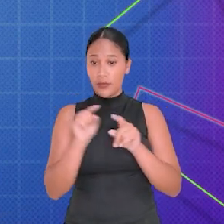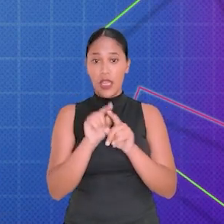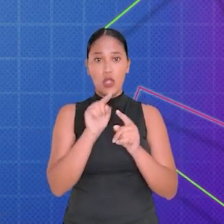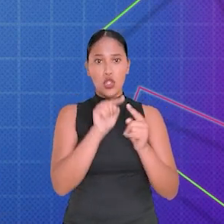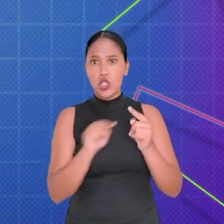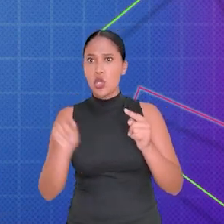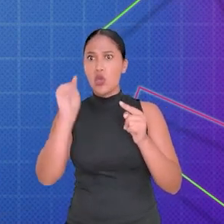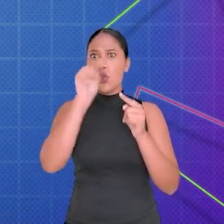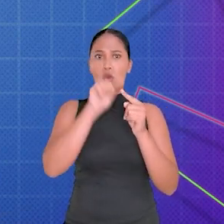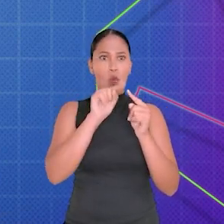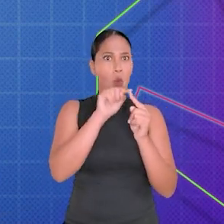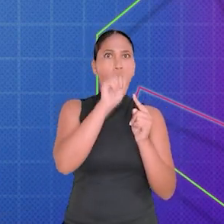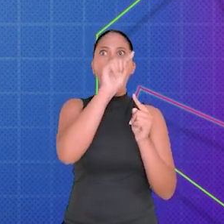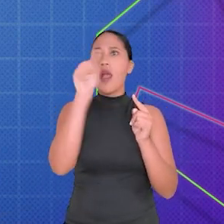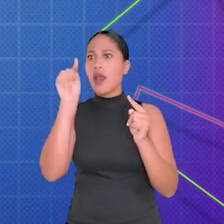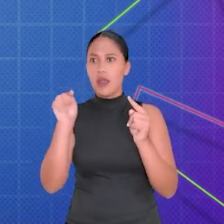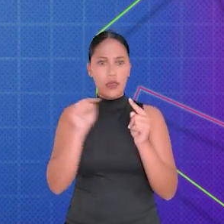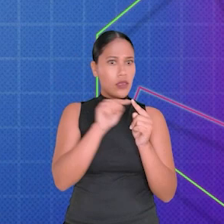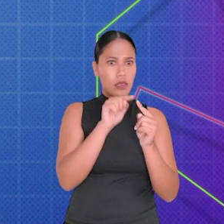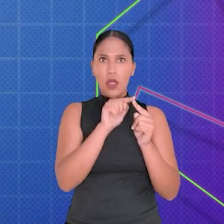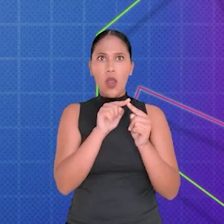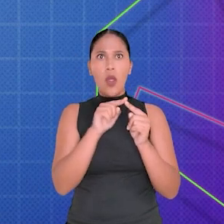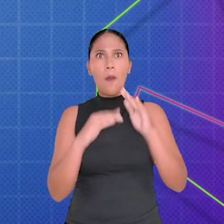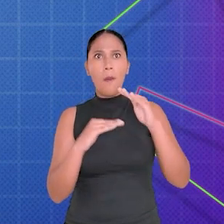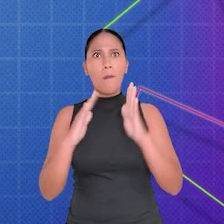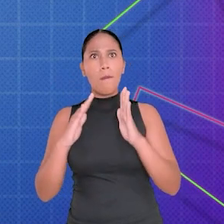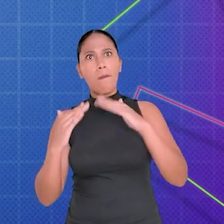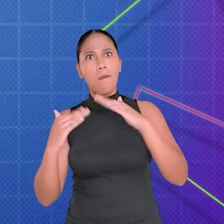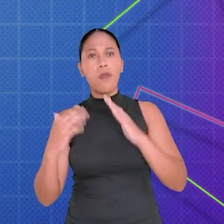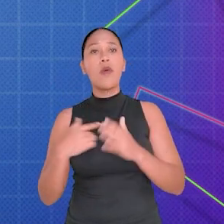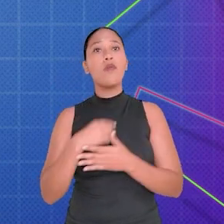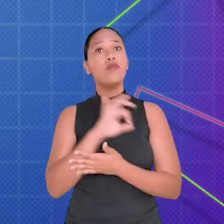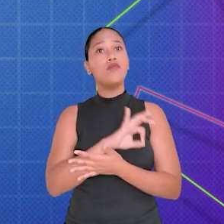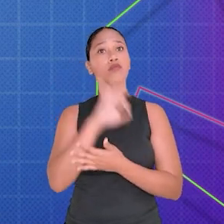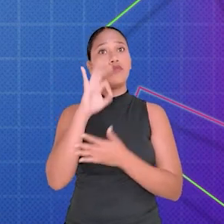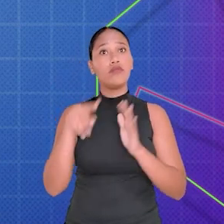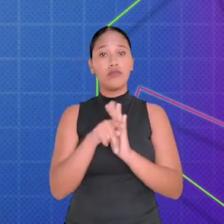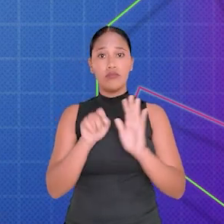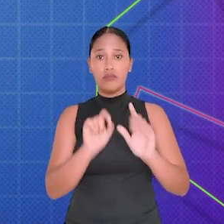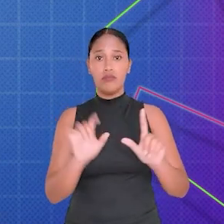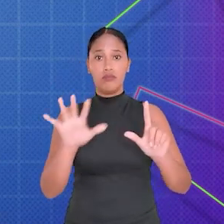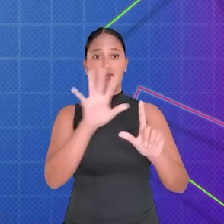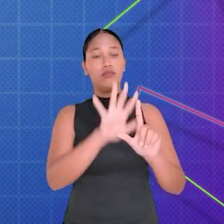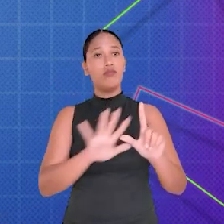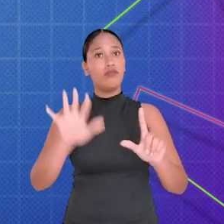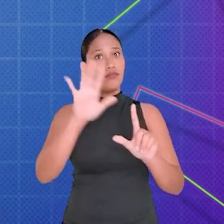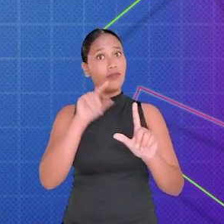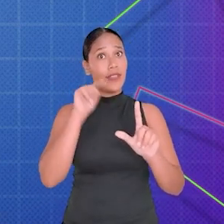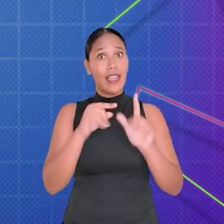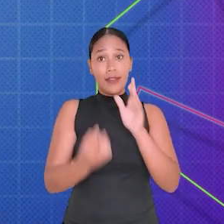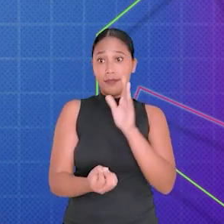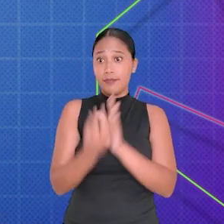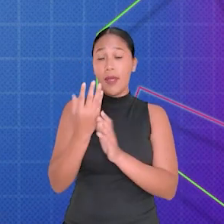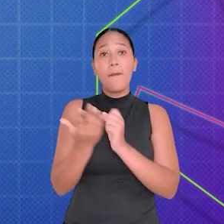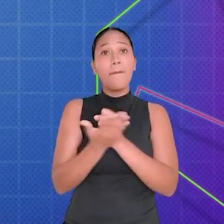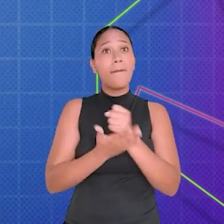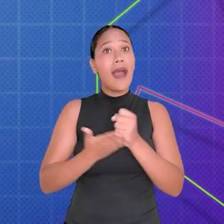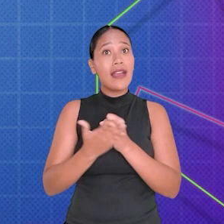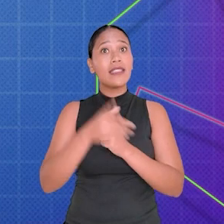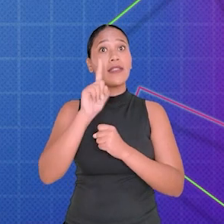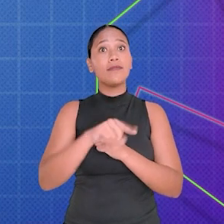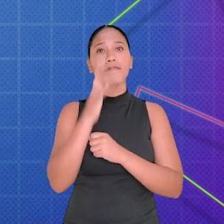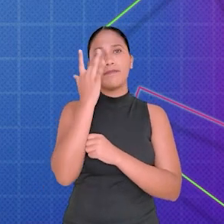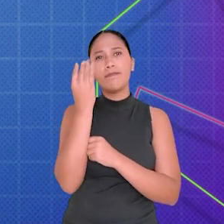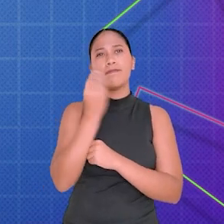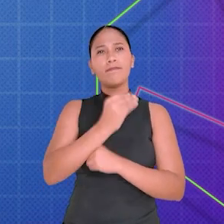formas geométricas simples, como círculos, quadrados e triângulos, são ideais para a criação de ícones e interfaces do usuário.